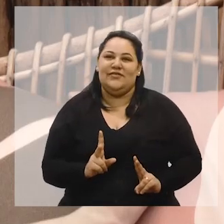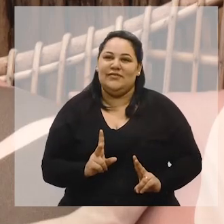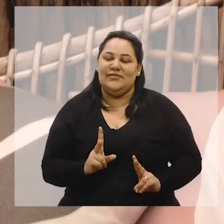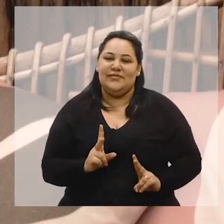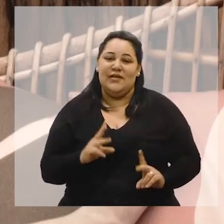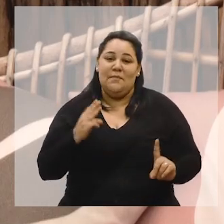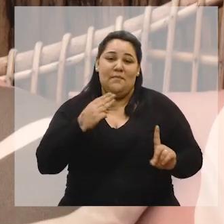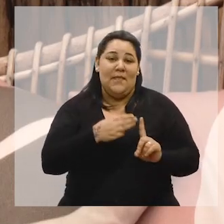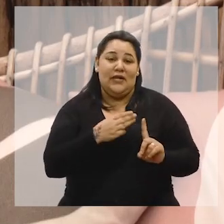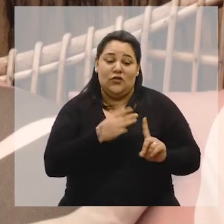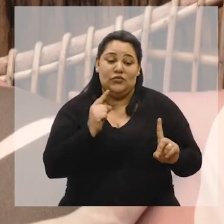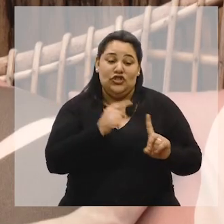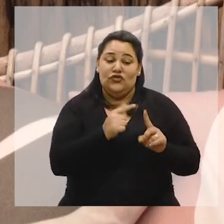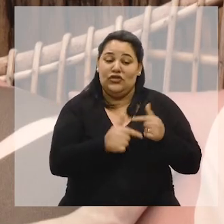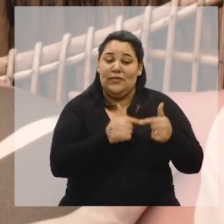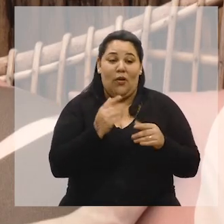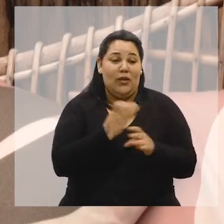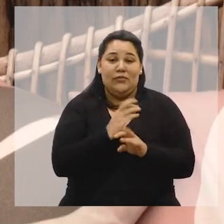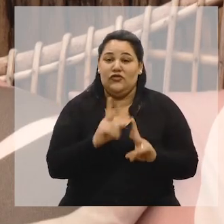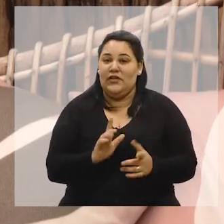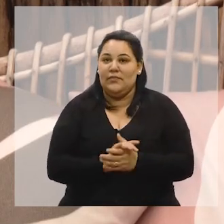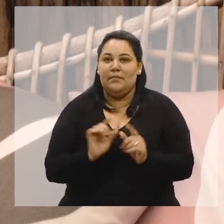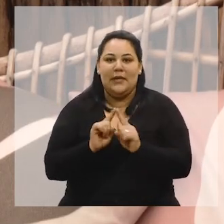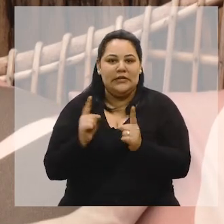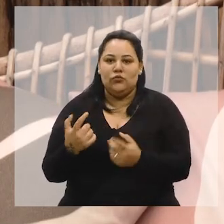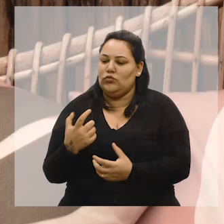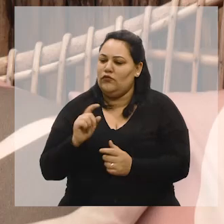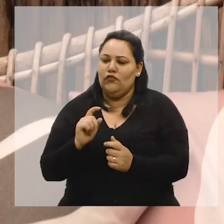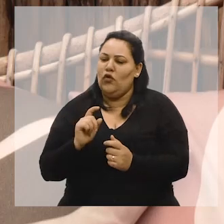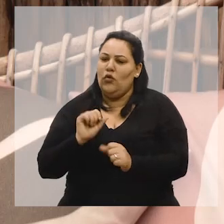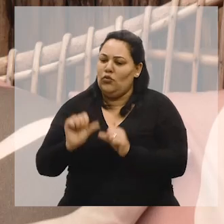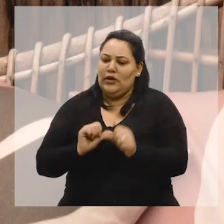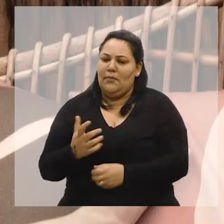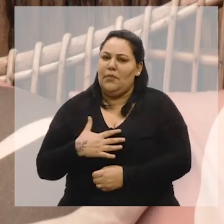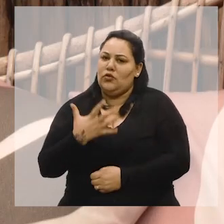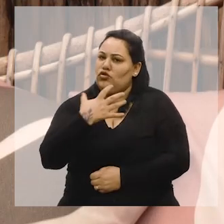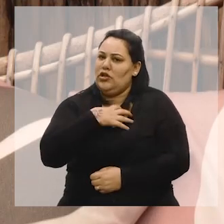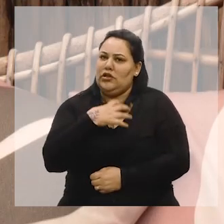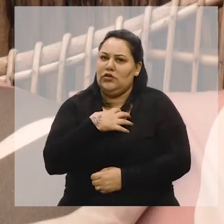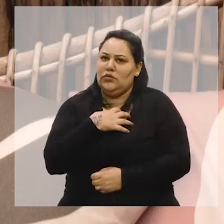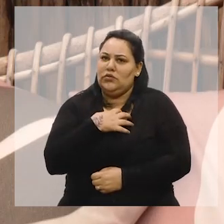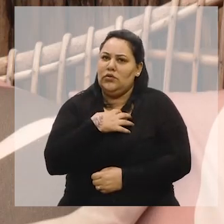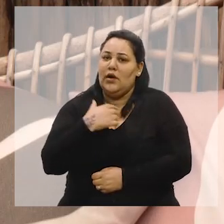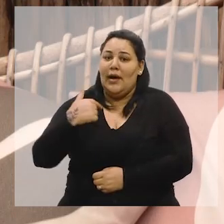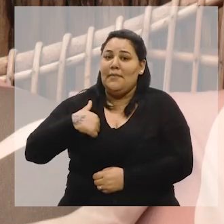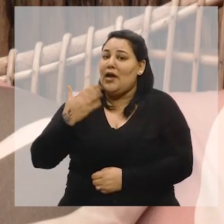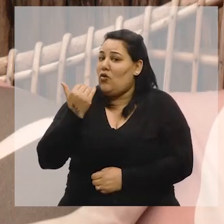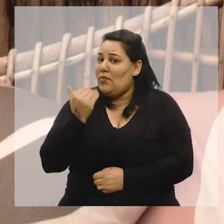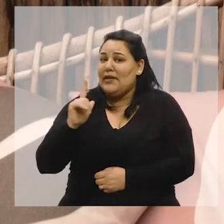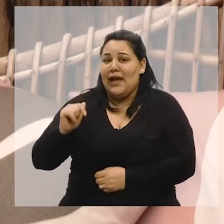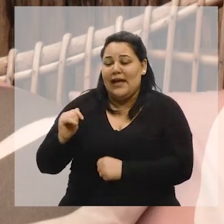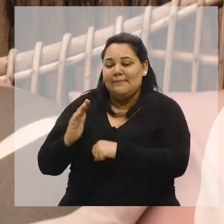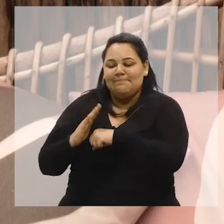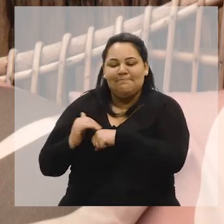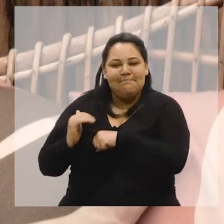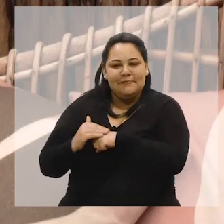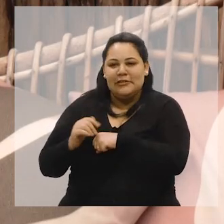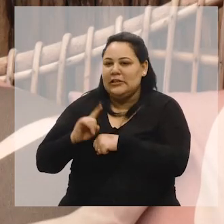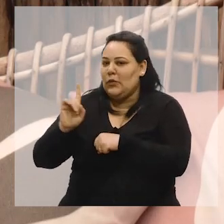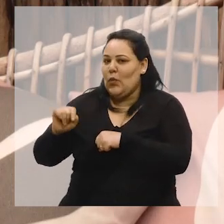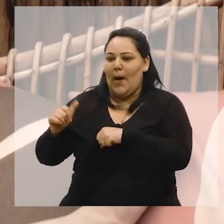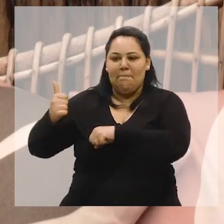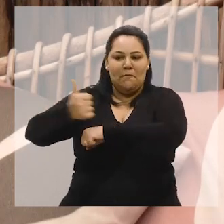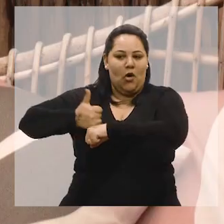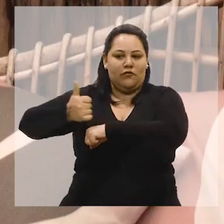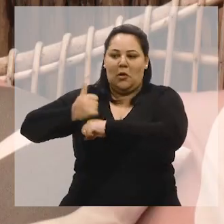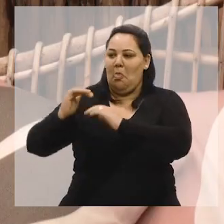e métodos de trabalho diferentes, assim. Mas não vou mudar o meu jeito, né? A minha gastronomia é uma gastronomia afetiva, não é